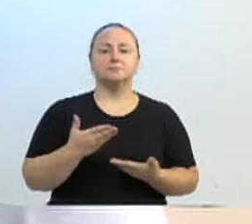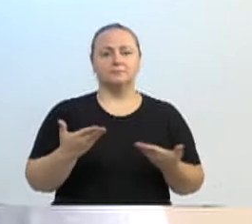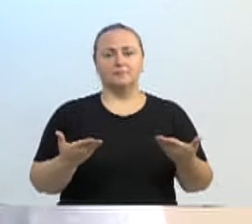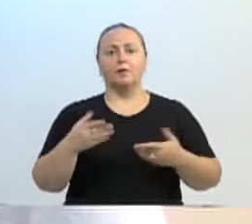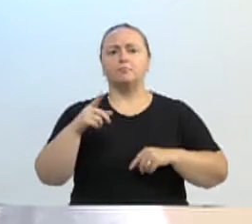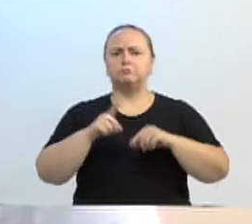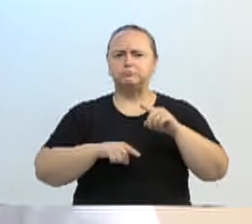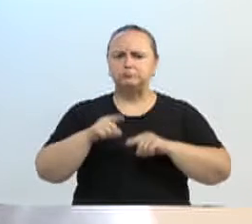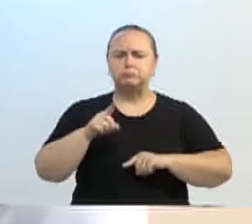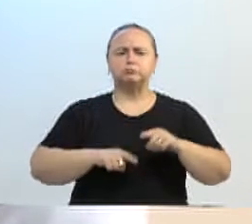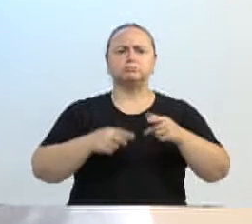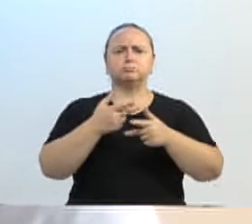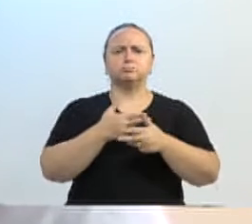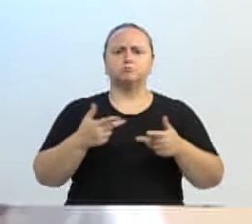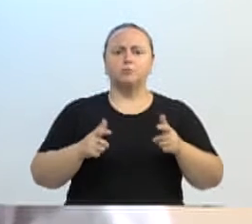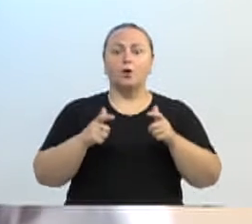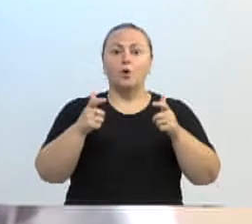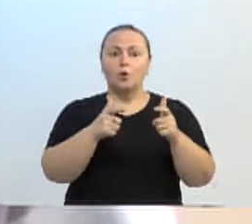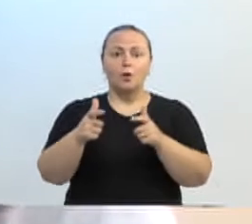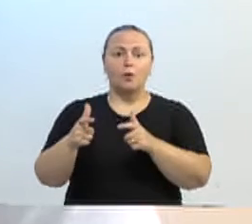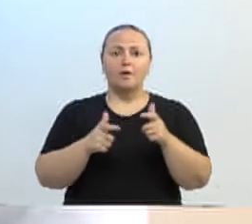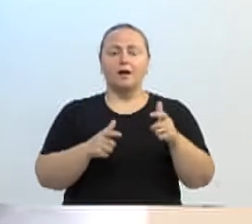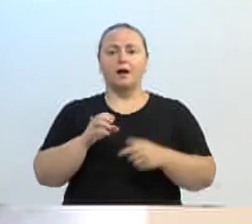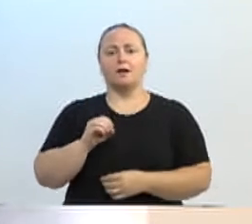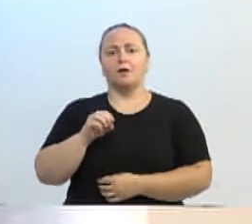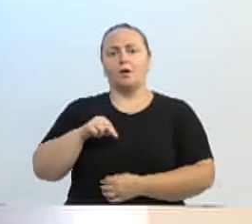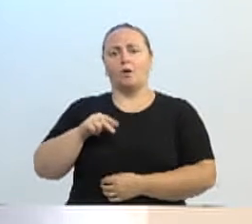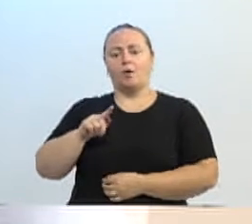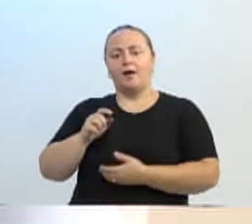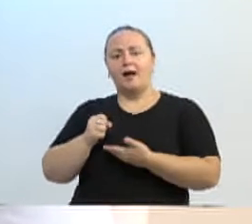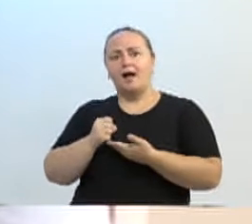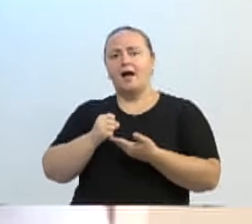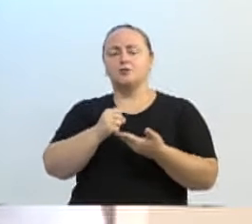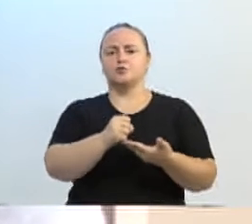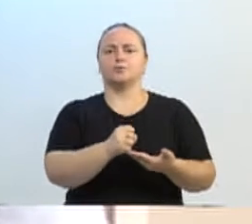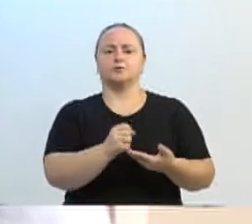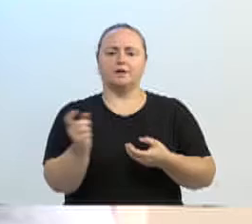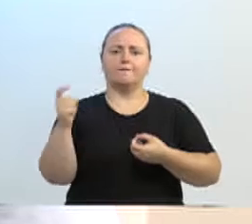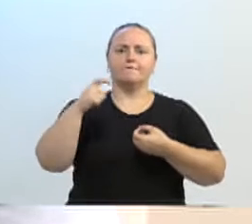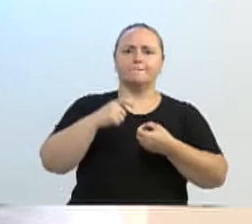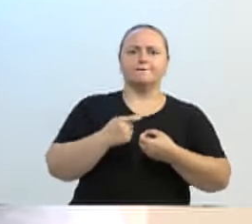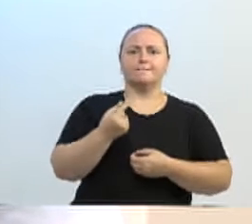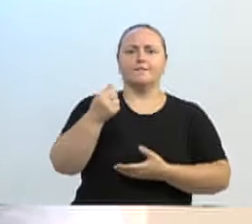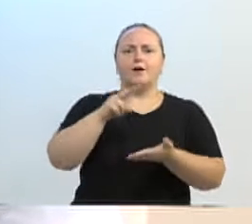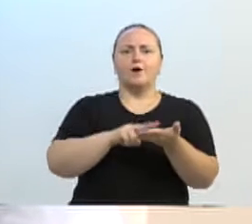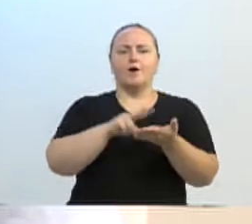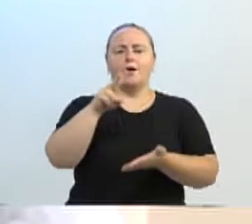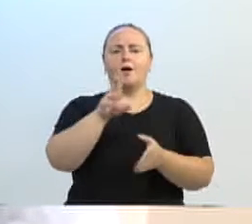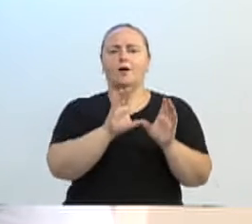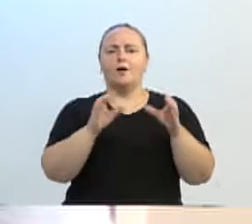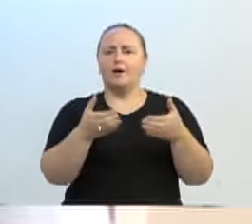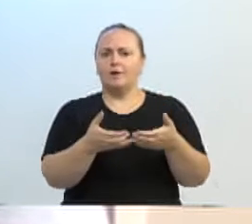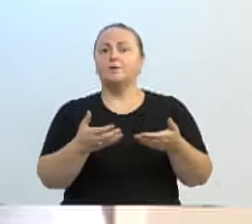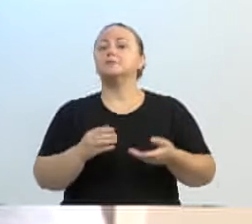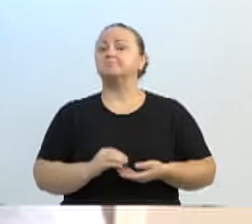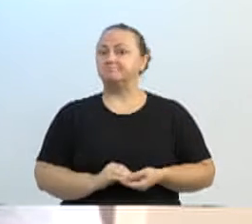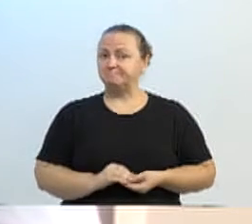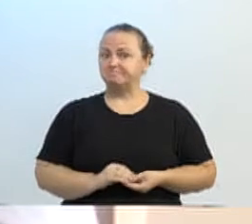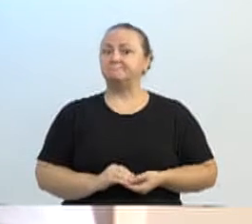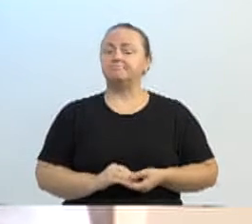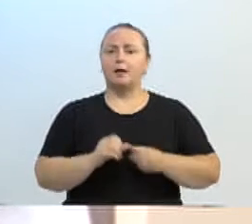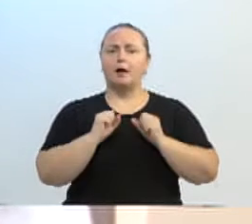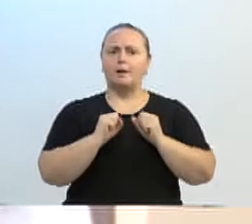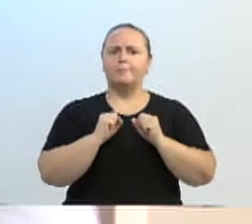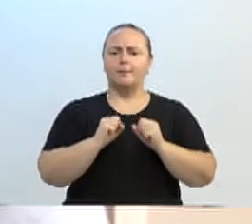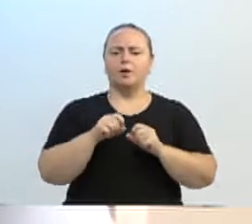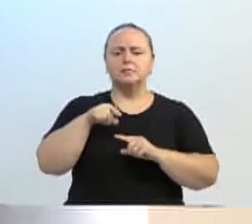para que elas façam o tratamento e esse produto volta ao mercado. Vai dar um benefício para a comunidade, que ela vai poder a fabricação desses insumos